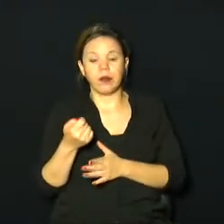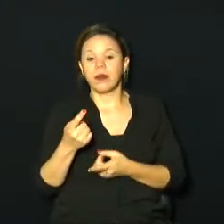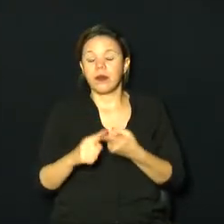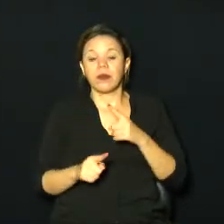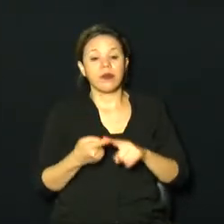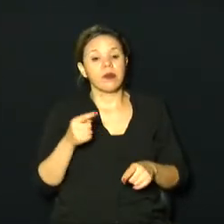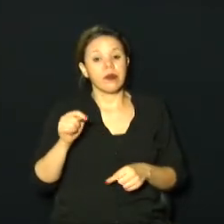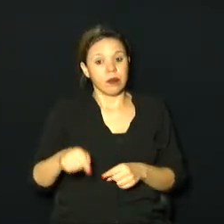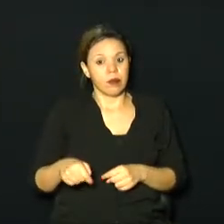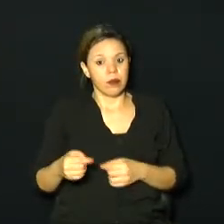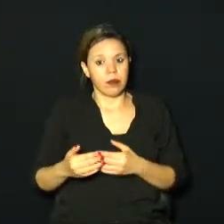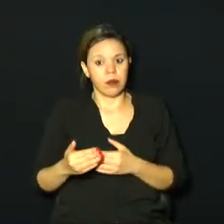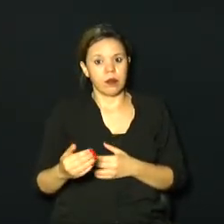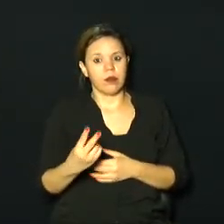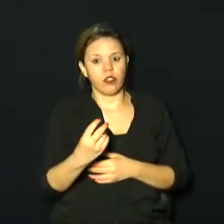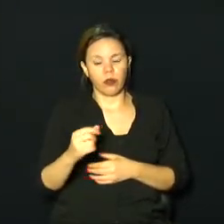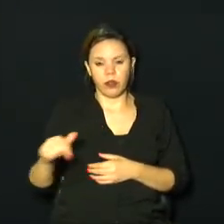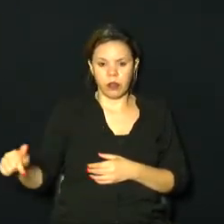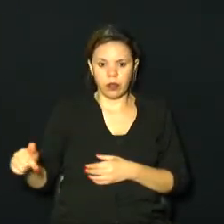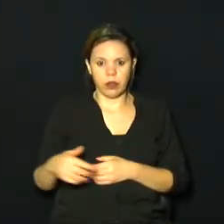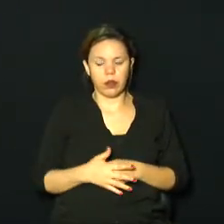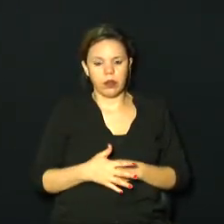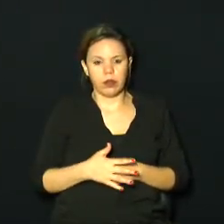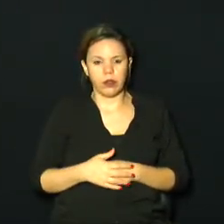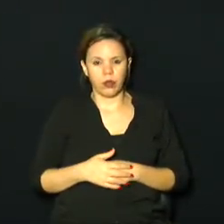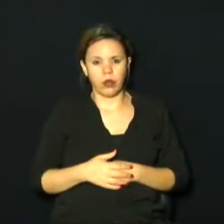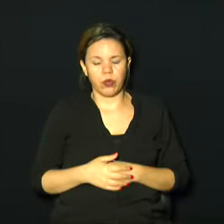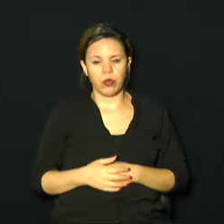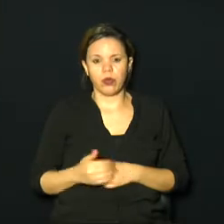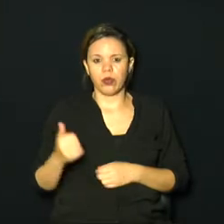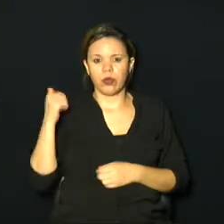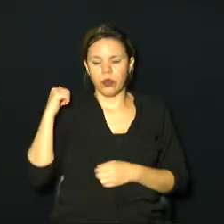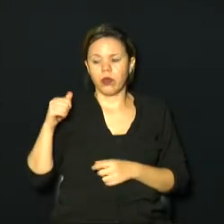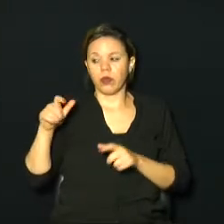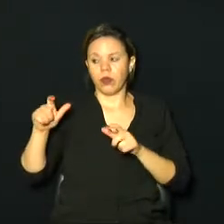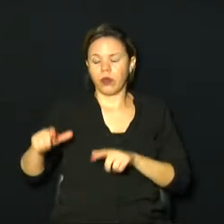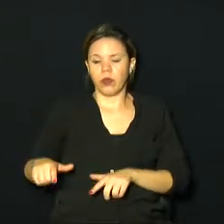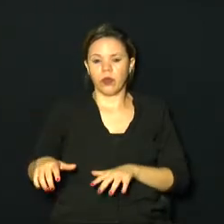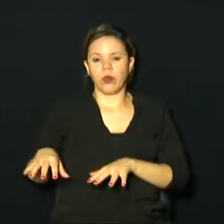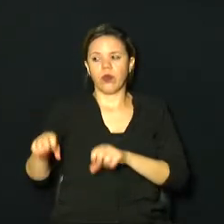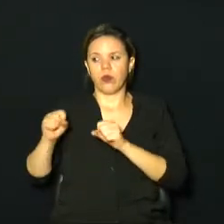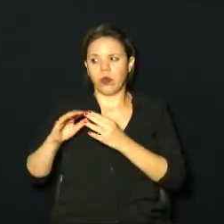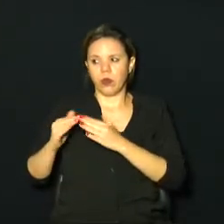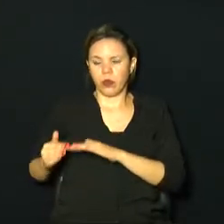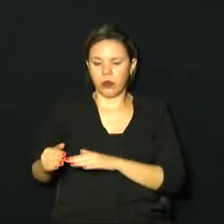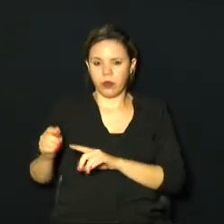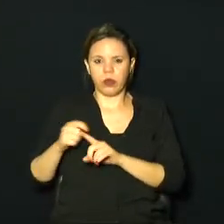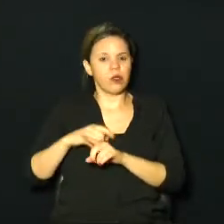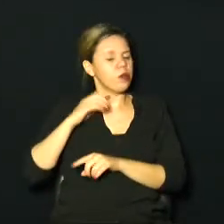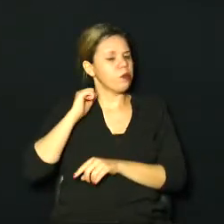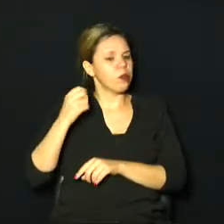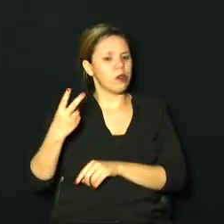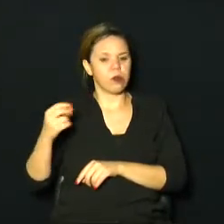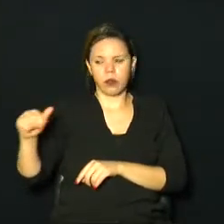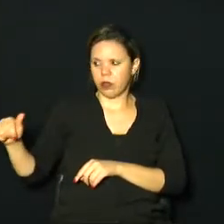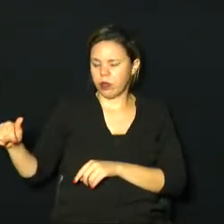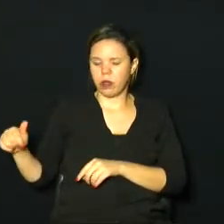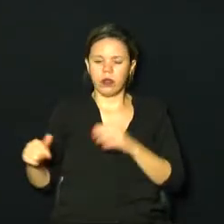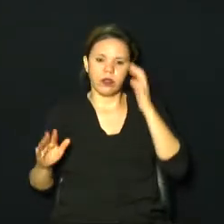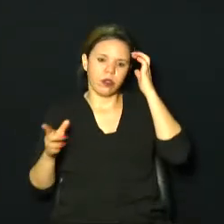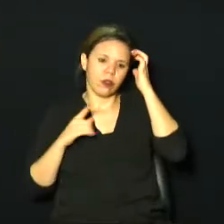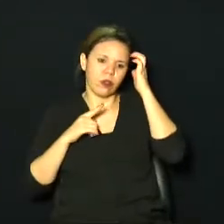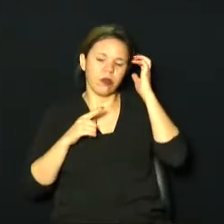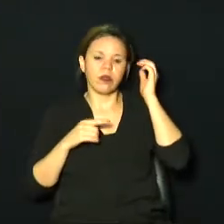aqui desde 2017, desde a desocupação, da reintegração feita em abril de 2017, que já